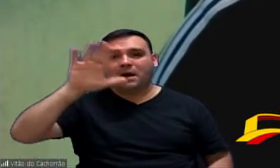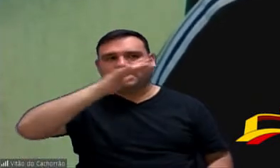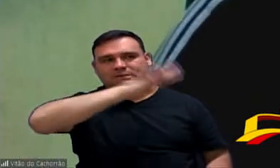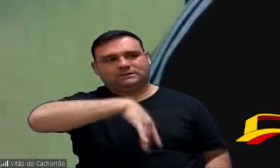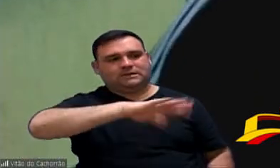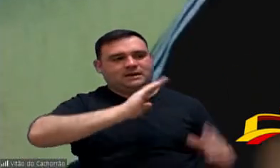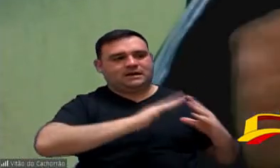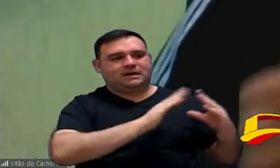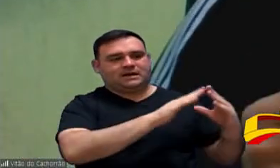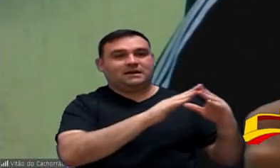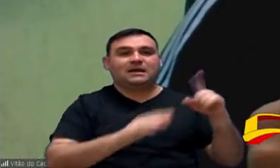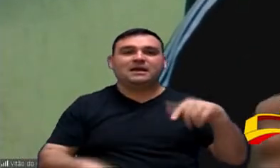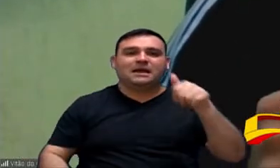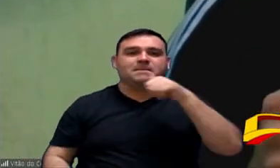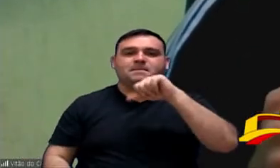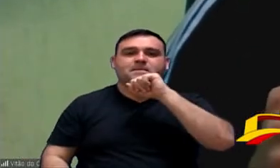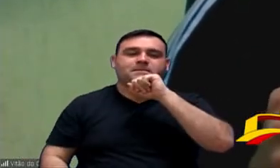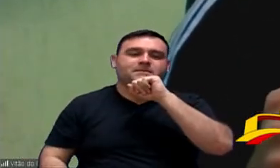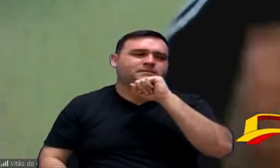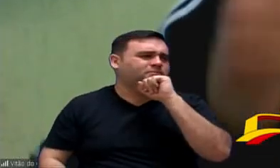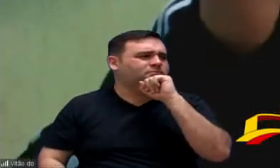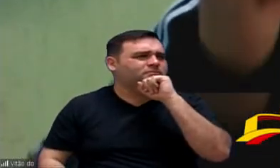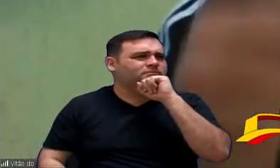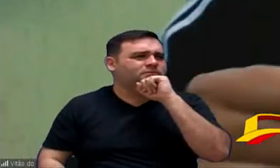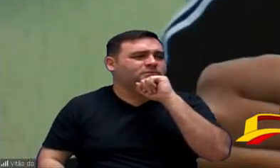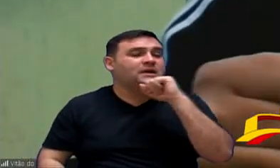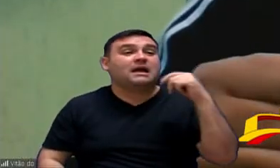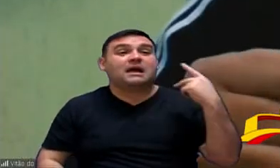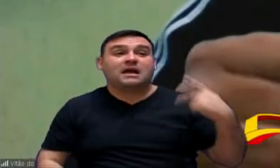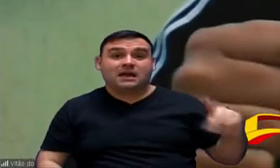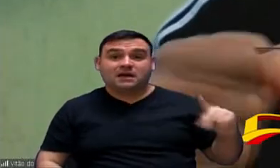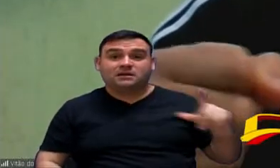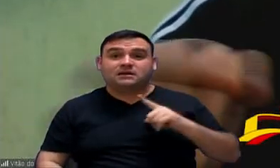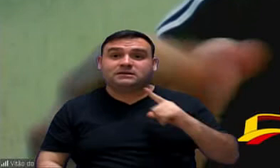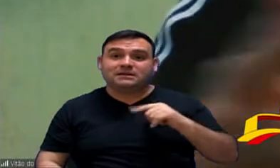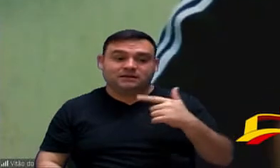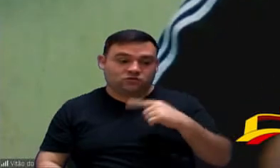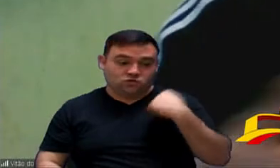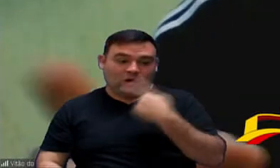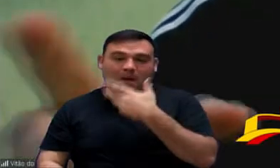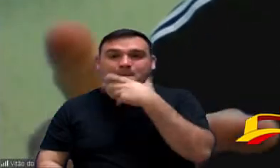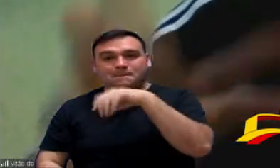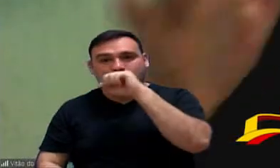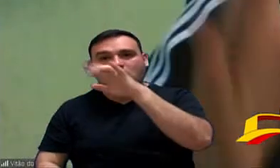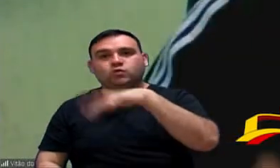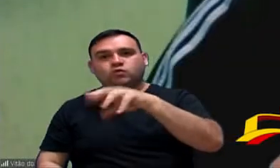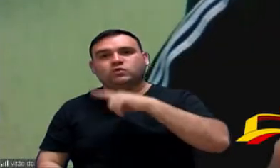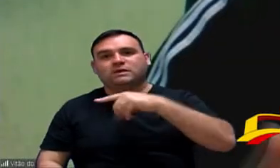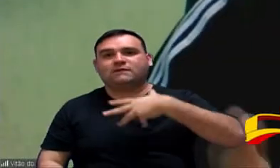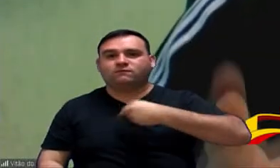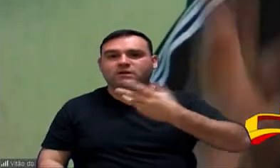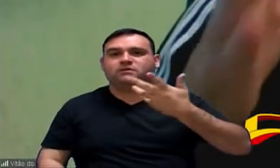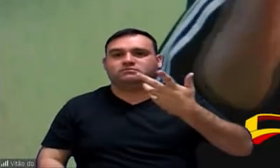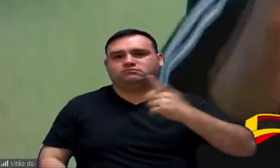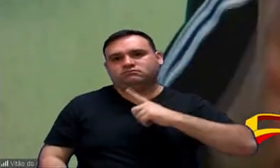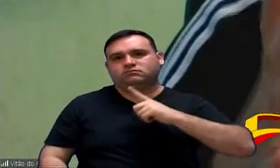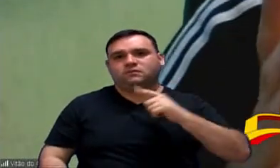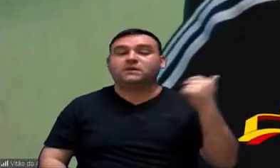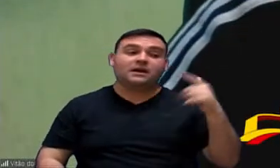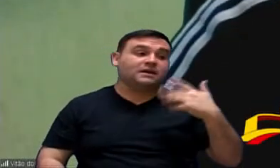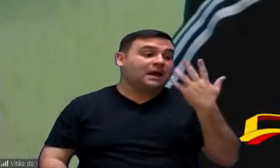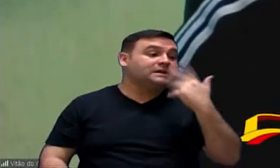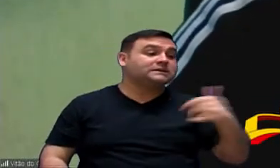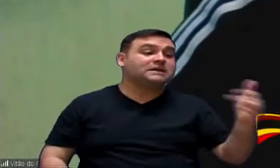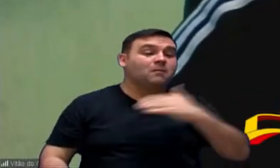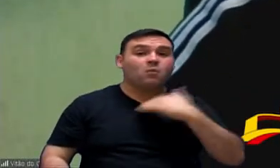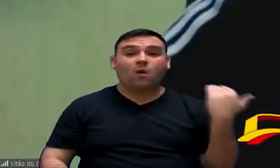Pedras. É a mãe que perdeu, a gente que é pai, aqui todos são pais, são mães, que perdeu uma